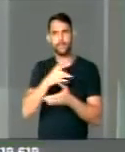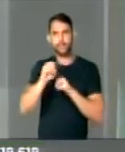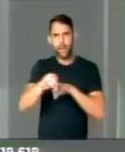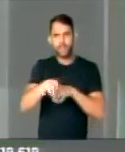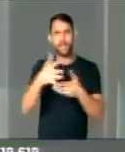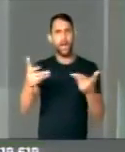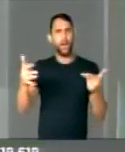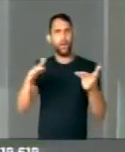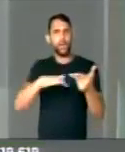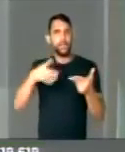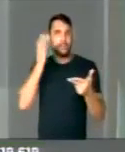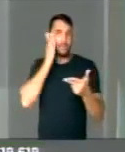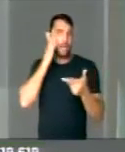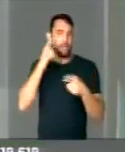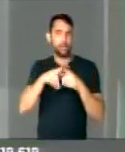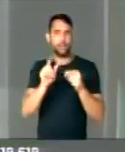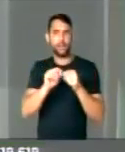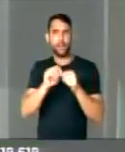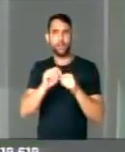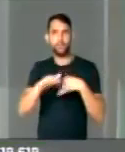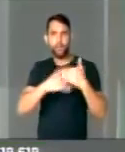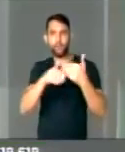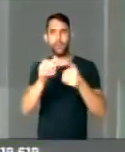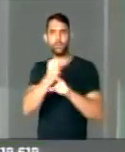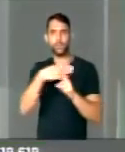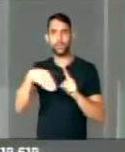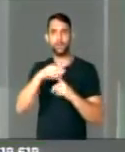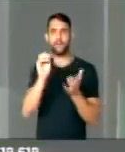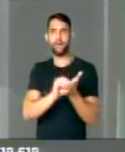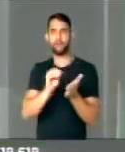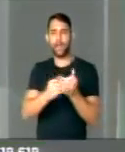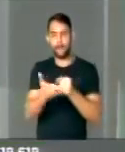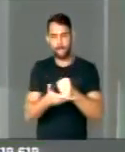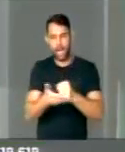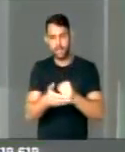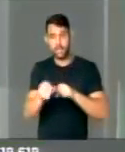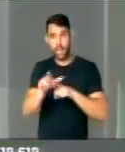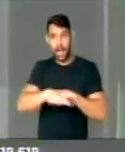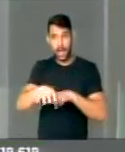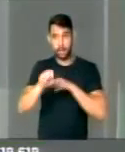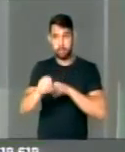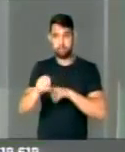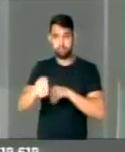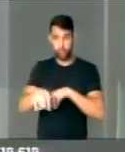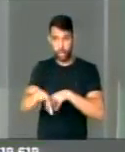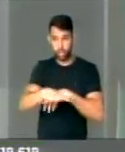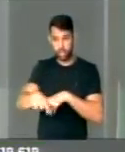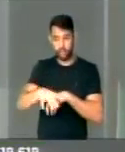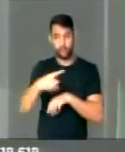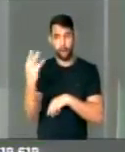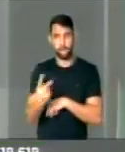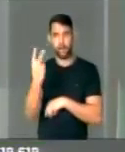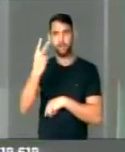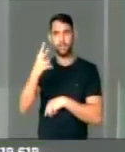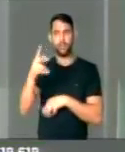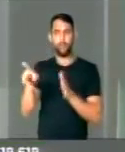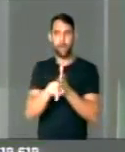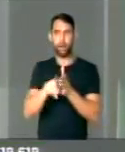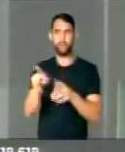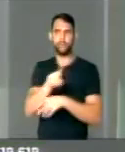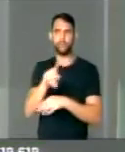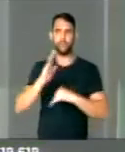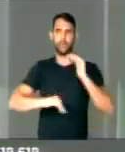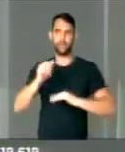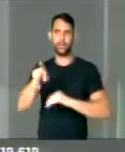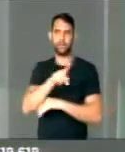sabe que não há redenção política, não há desenvolvimento social, se a base não for, em primeiro lugar, a valorização dos educadores do